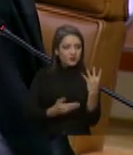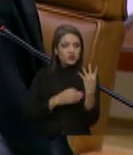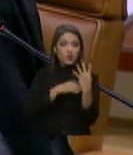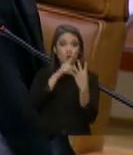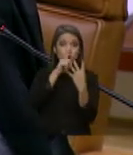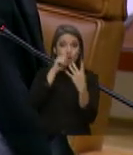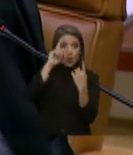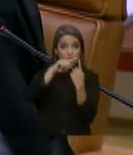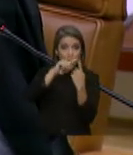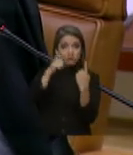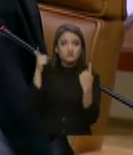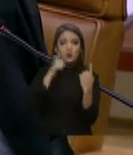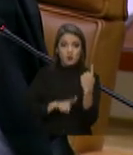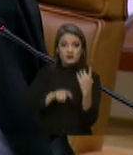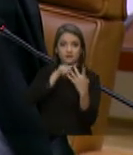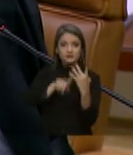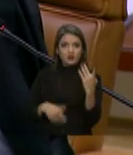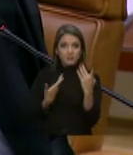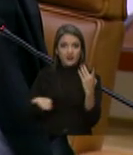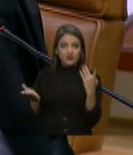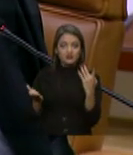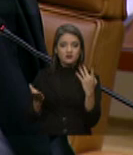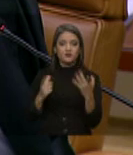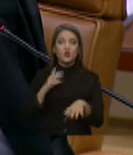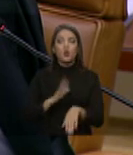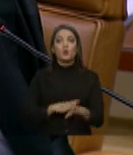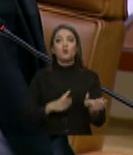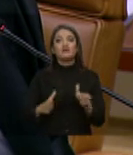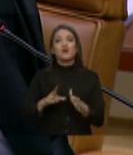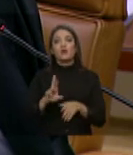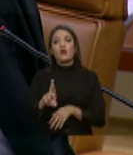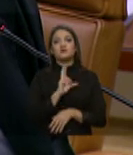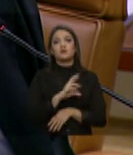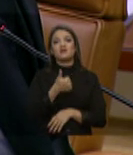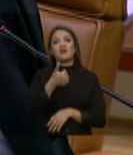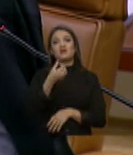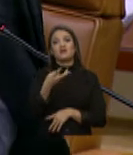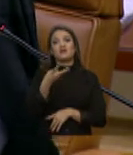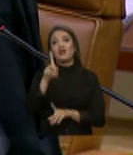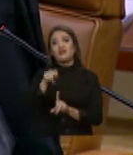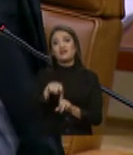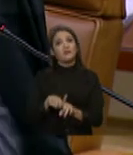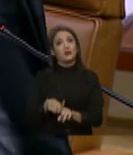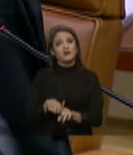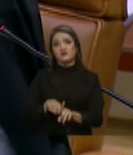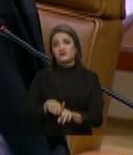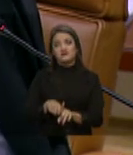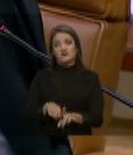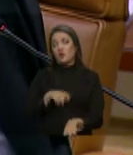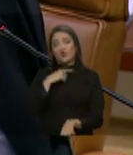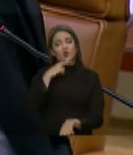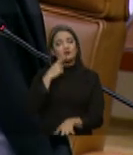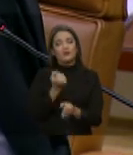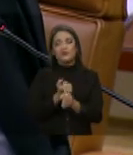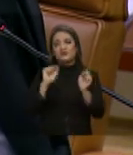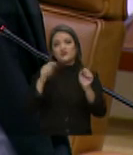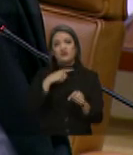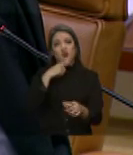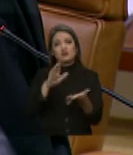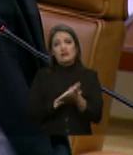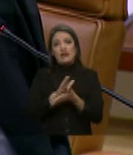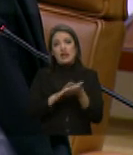o prazo vem sendo de 13 meses as respostas 13 meses nunca mais vai se encontrar